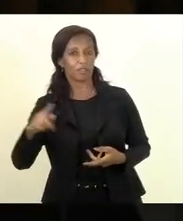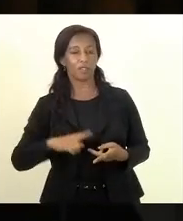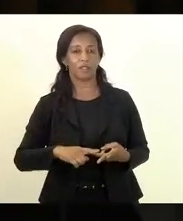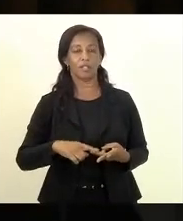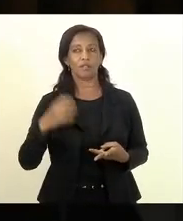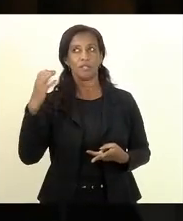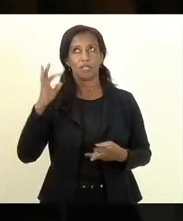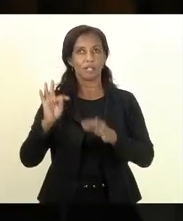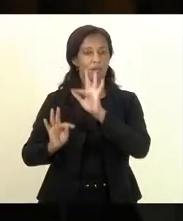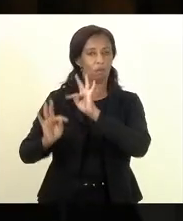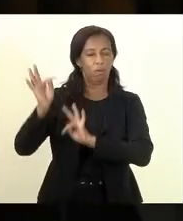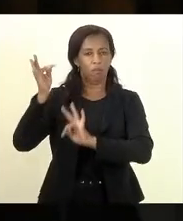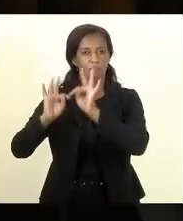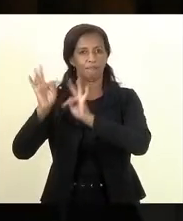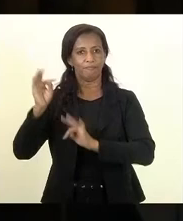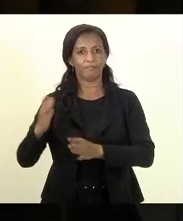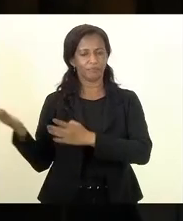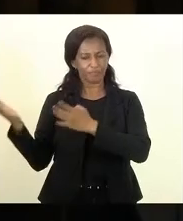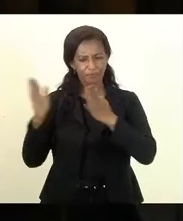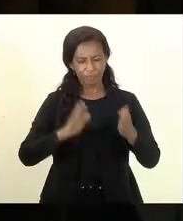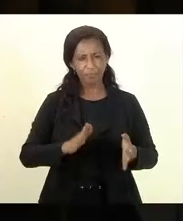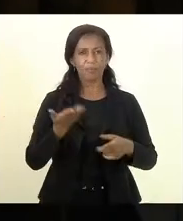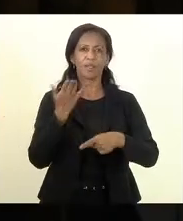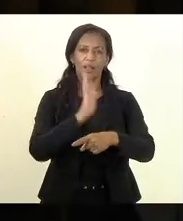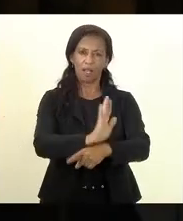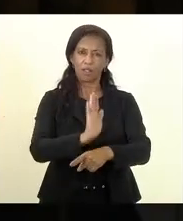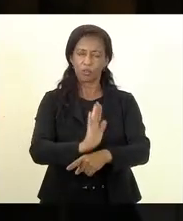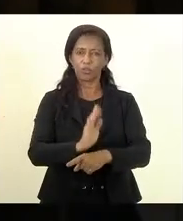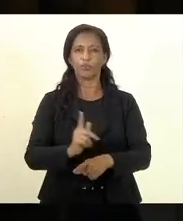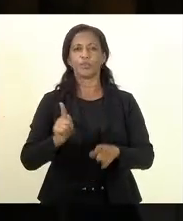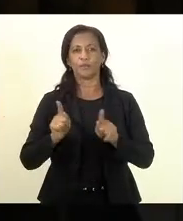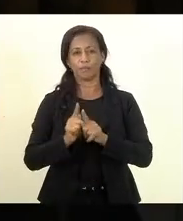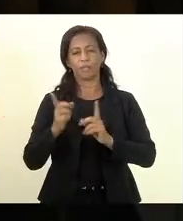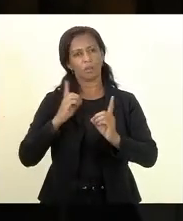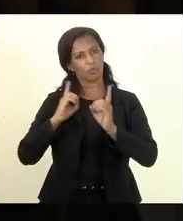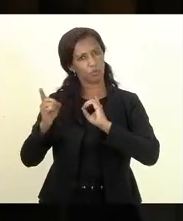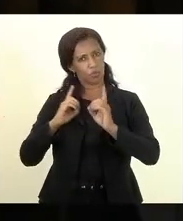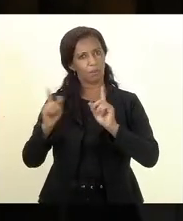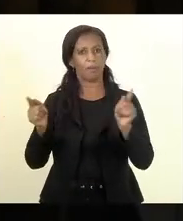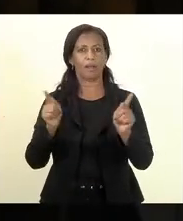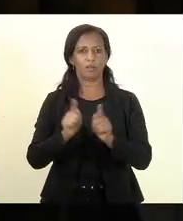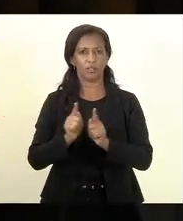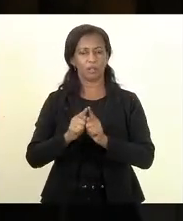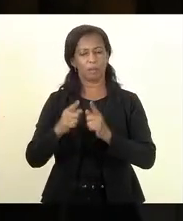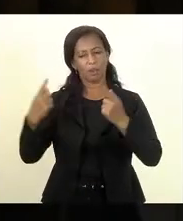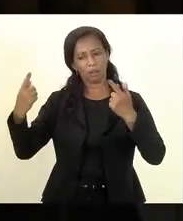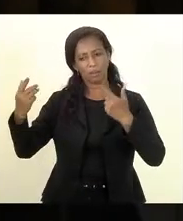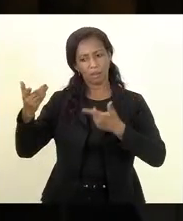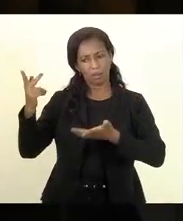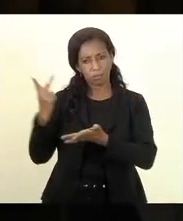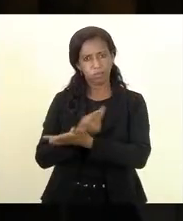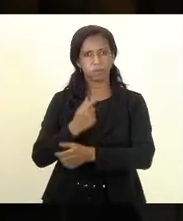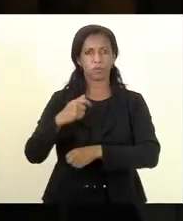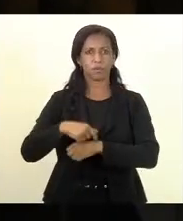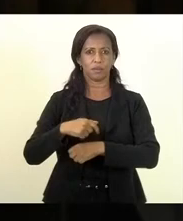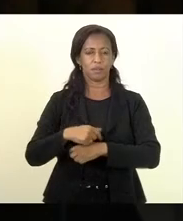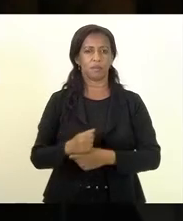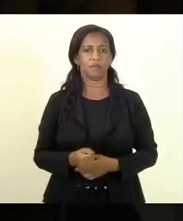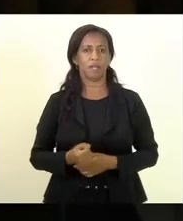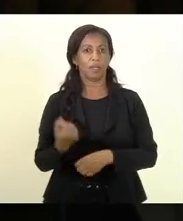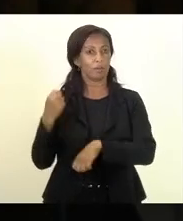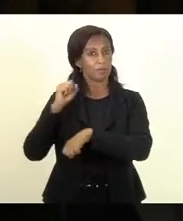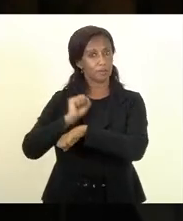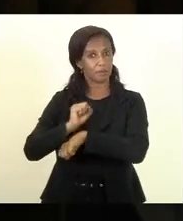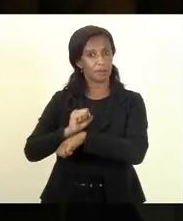Ciência e Tecnologia, que trouxeram muitas contribuições relevantes, além dos debates que ali se travaram. Então, a nossa expectativa é que a